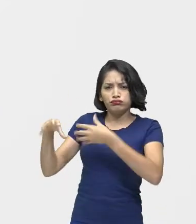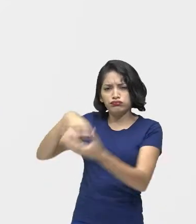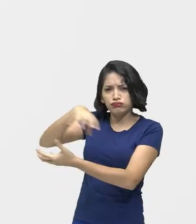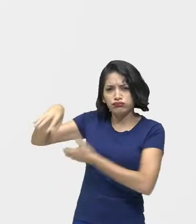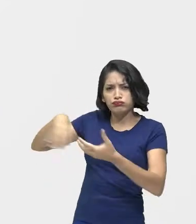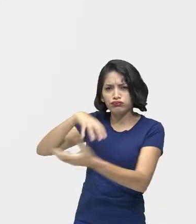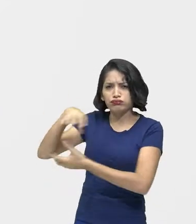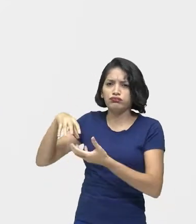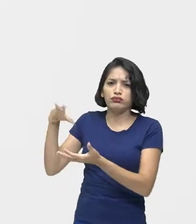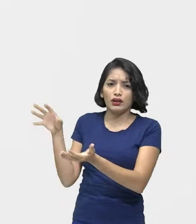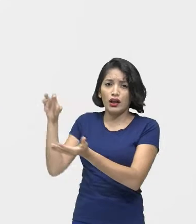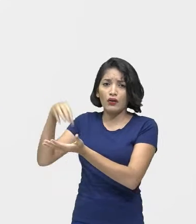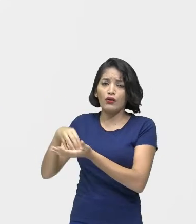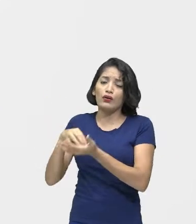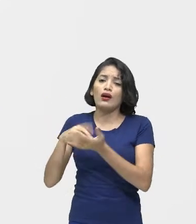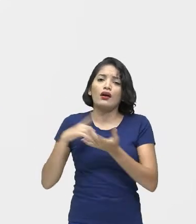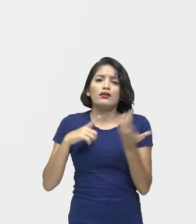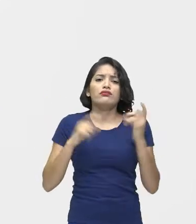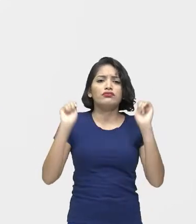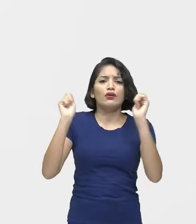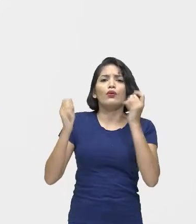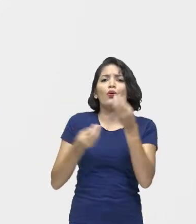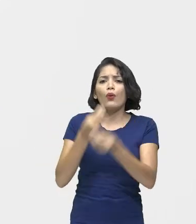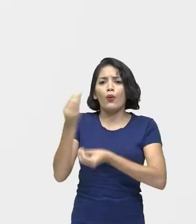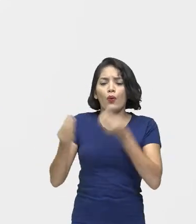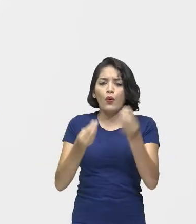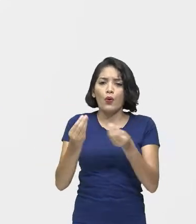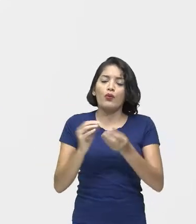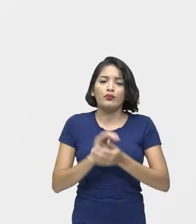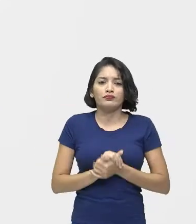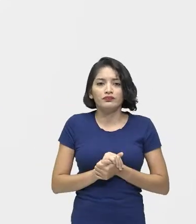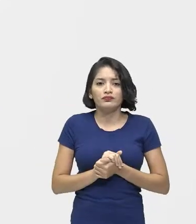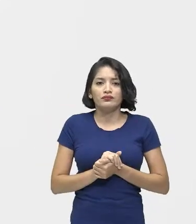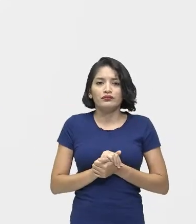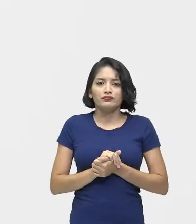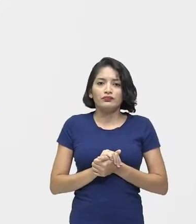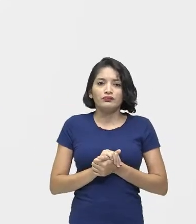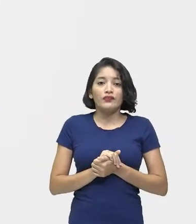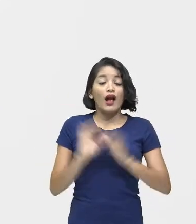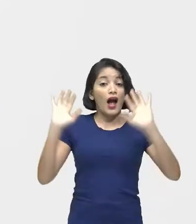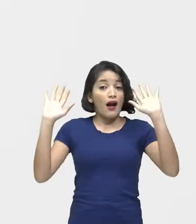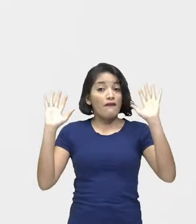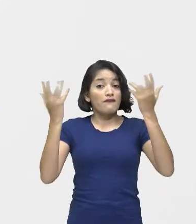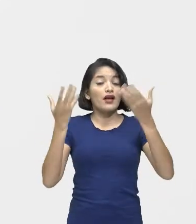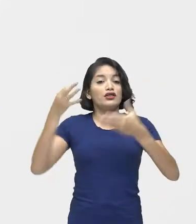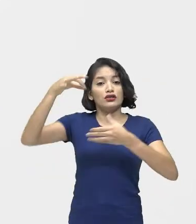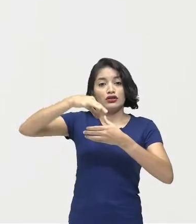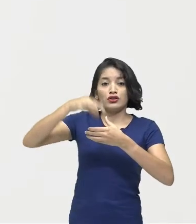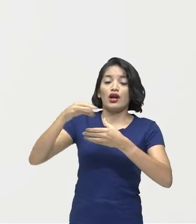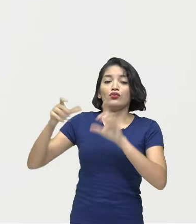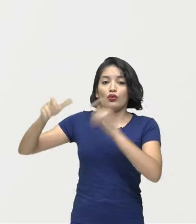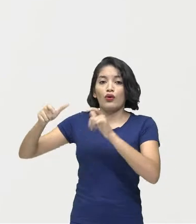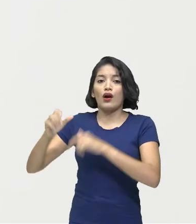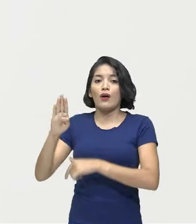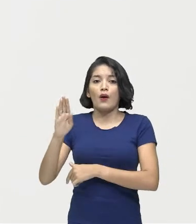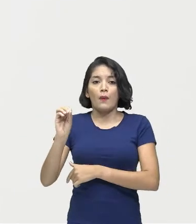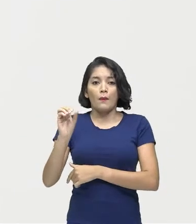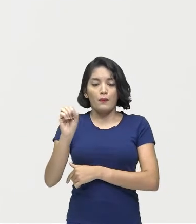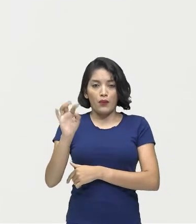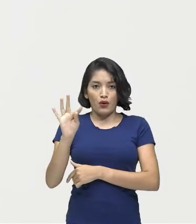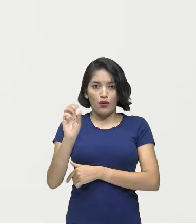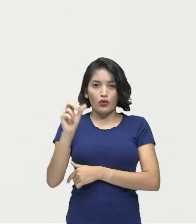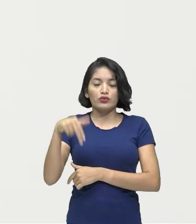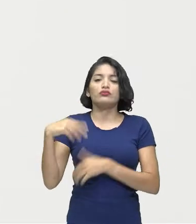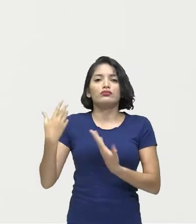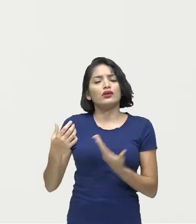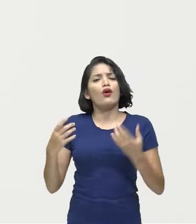dos acontecimentos de protesto mais conhecidos foi a festa do chá em Boston. Aí o que acontece? Eles se